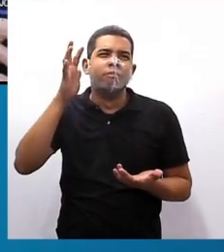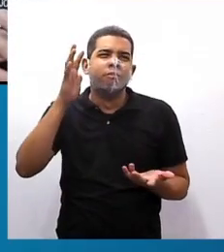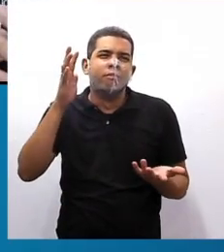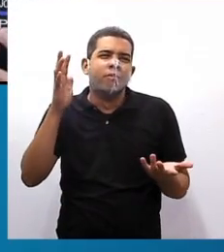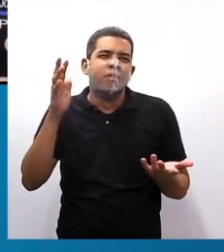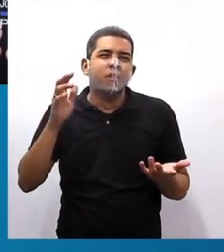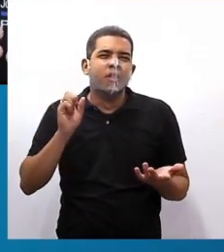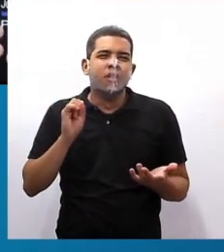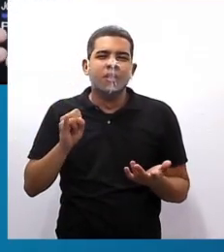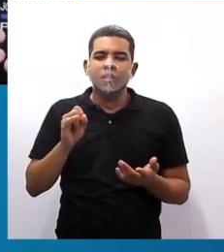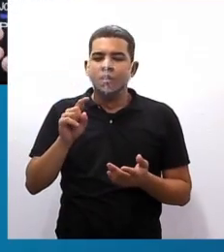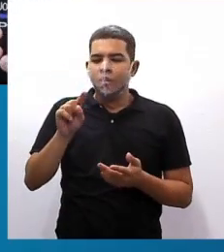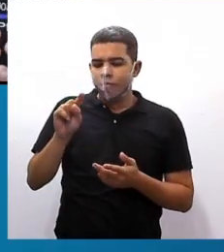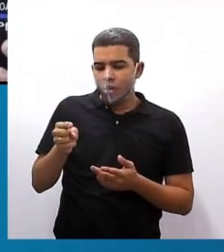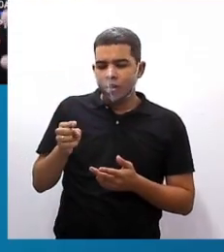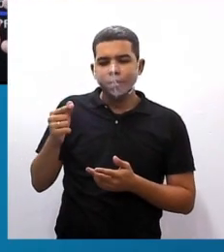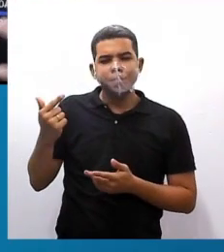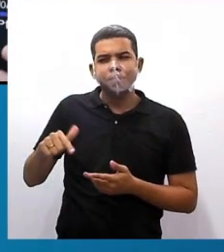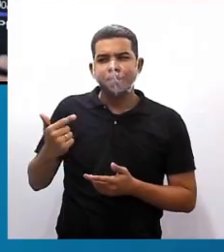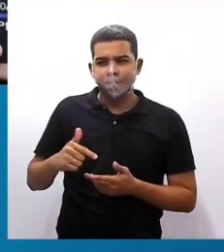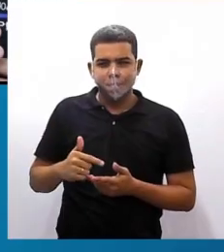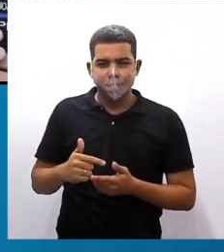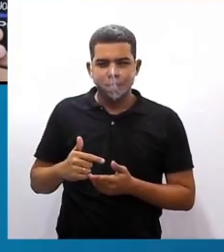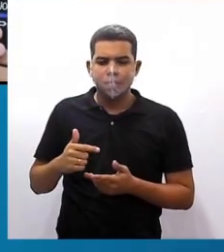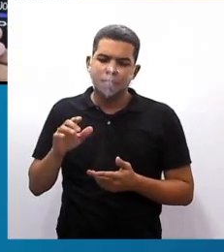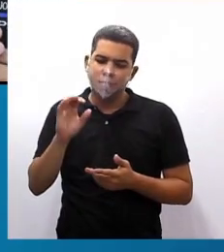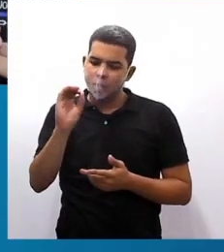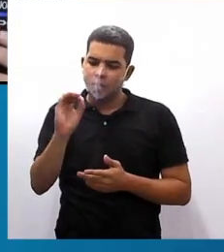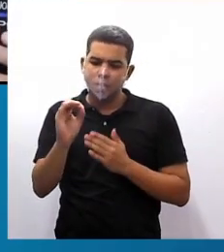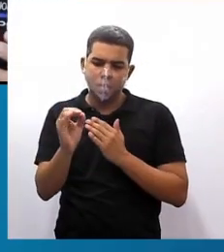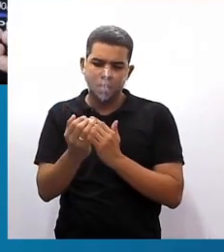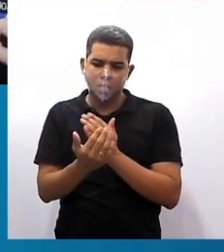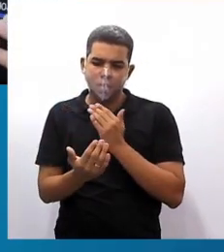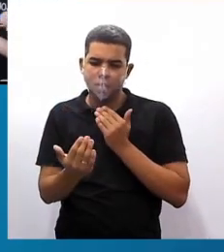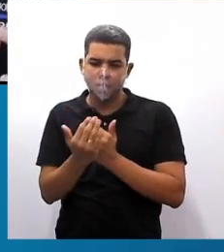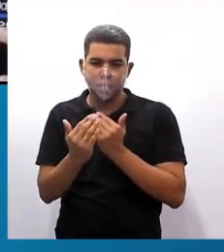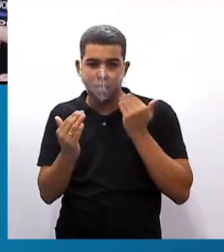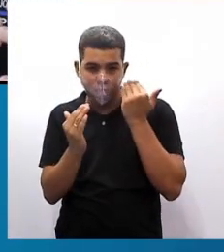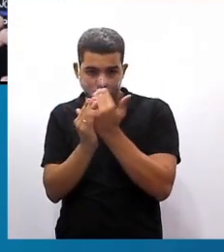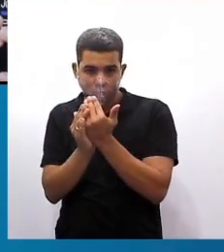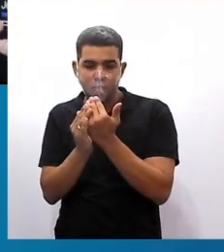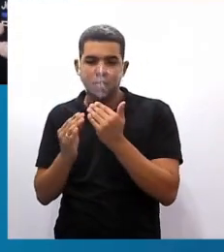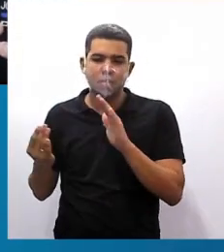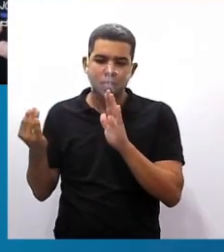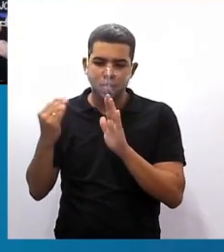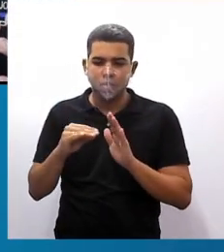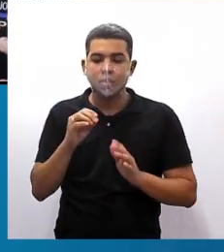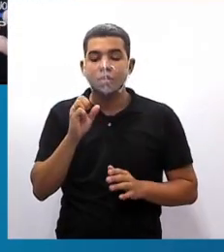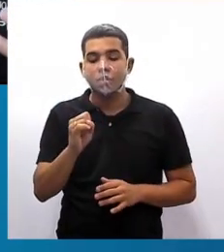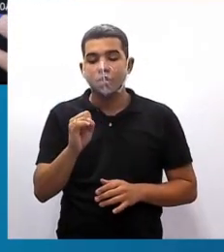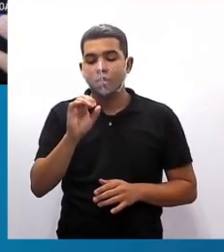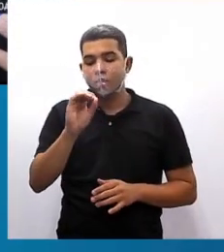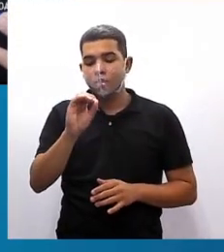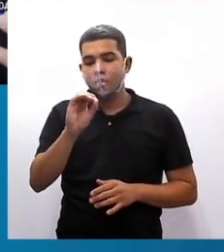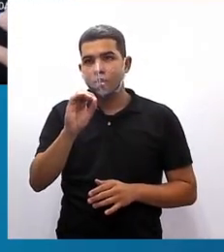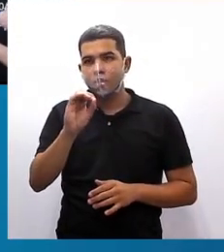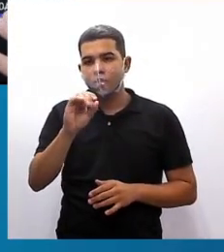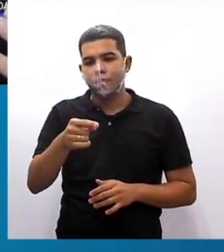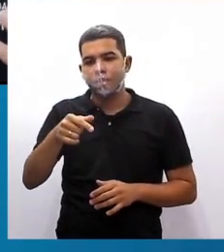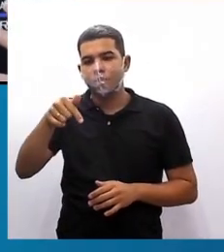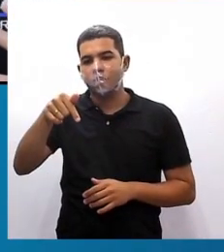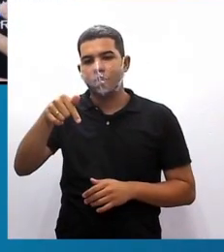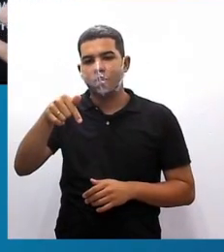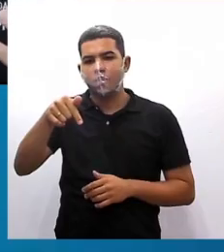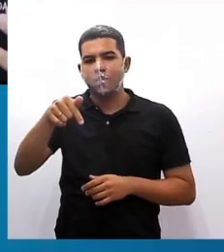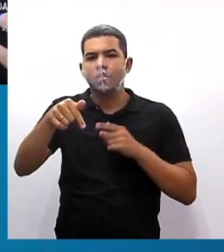que não tem as casas completas? Preenche com 0. Nesse caso, se fosse 0,7, 0,7, você